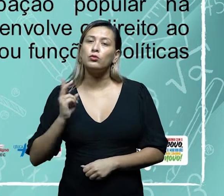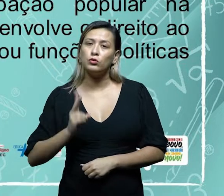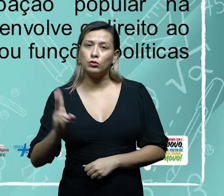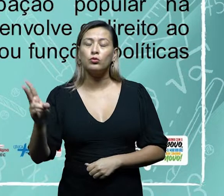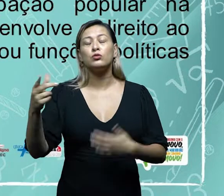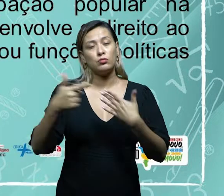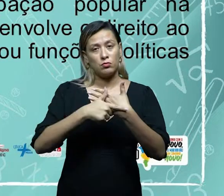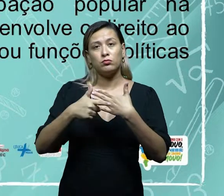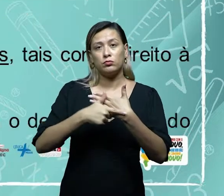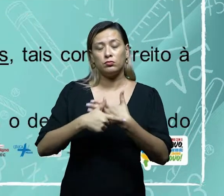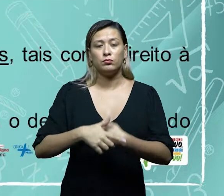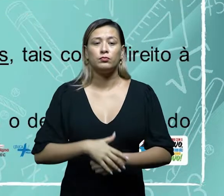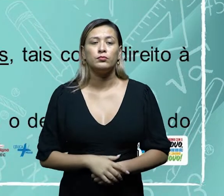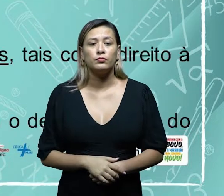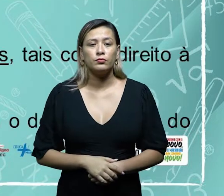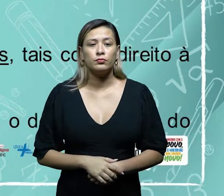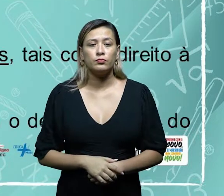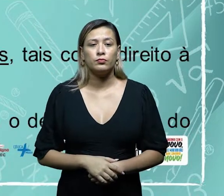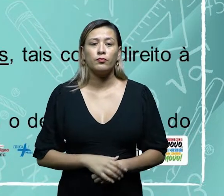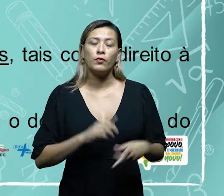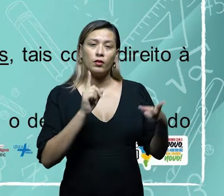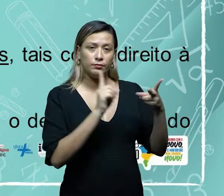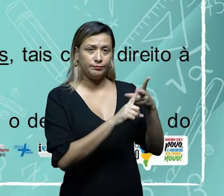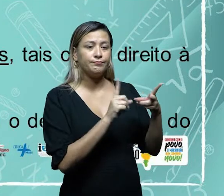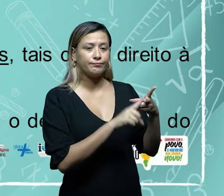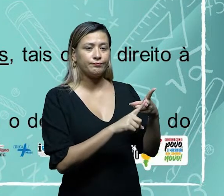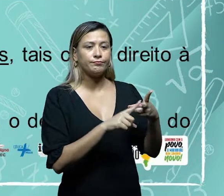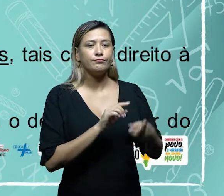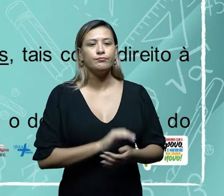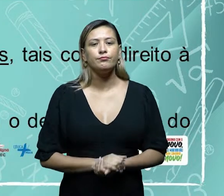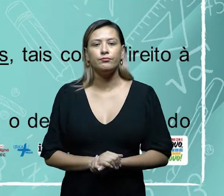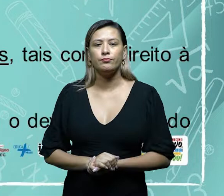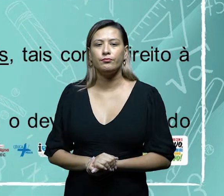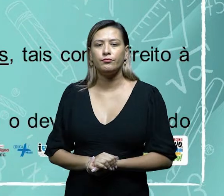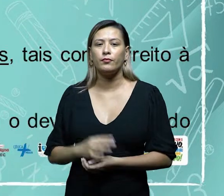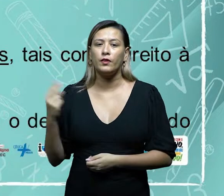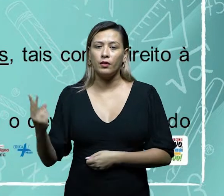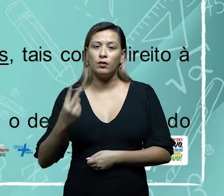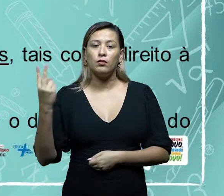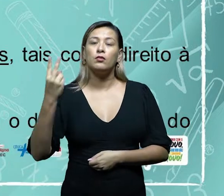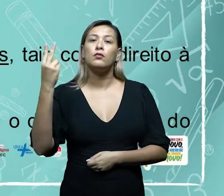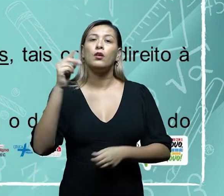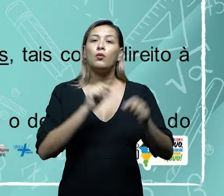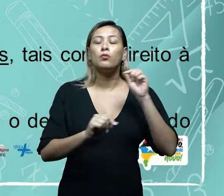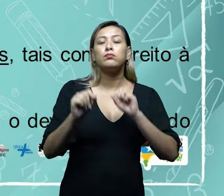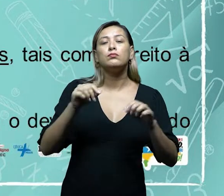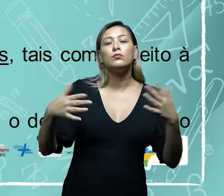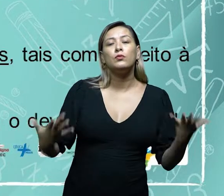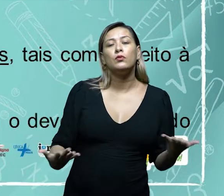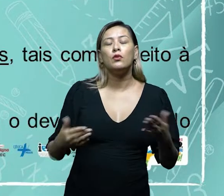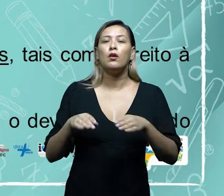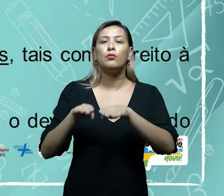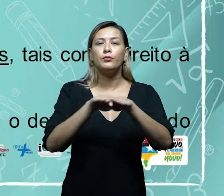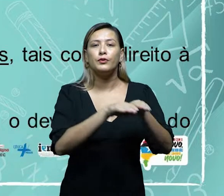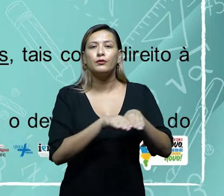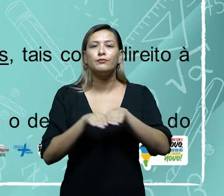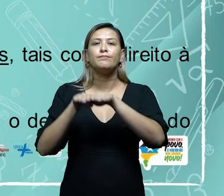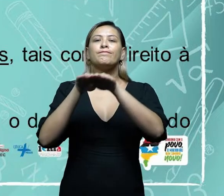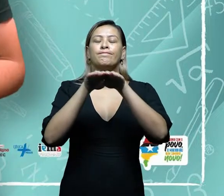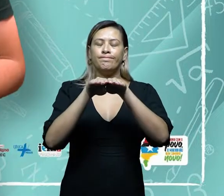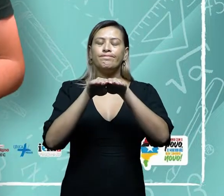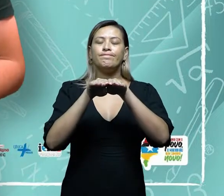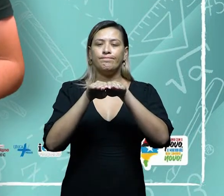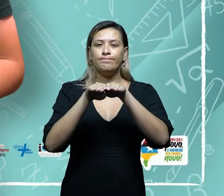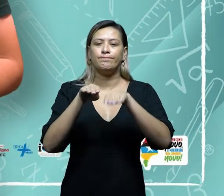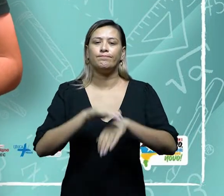permanecer nesses cargos. Agora, os direitos de segunda dimensão, o valor tutelado é justamente a igualdade,